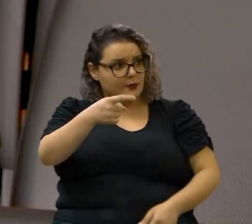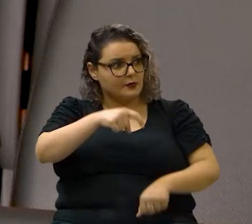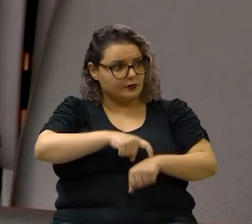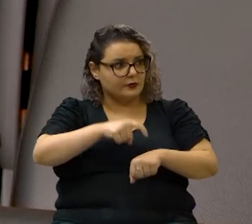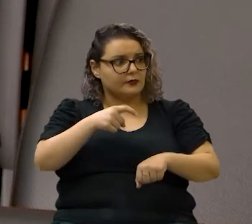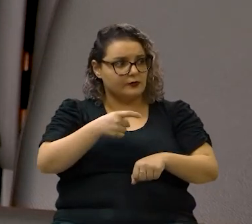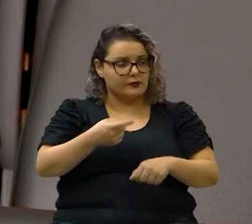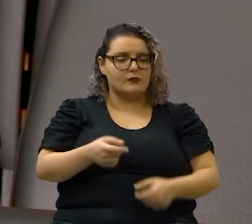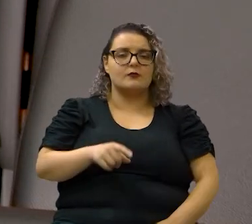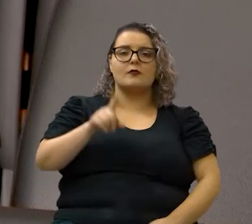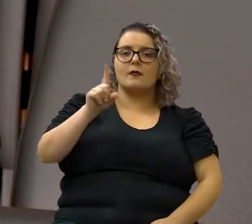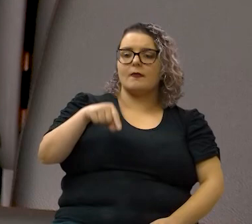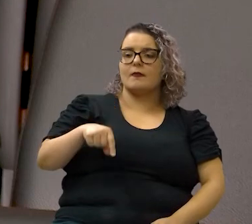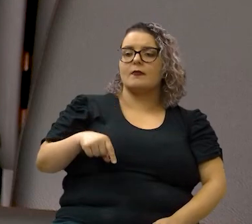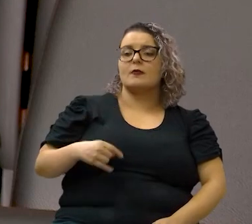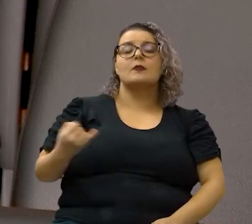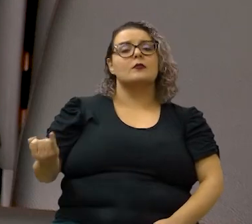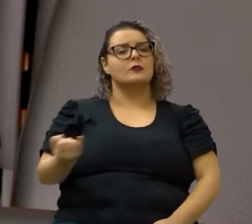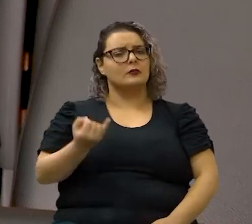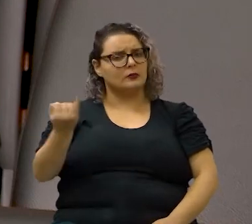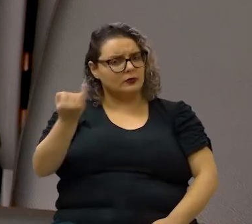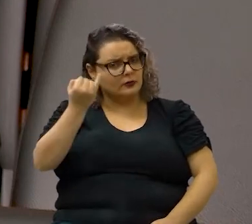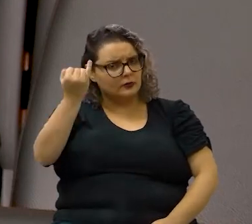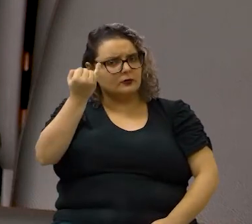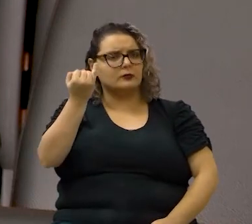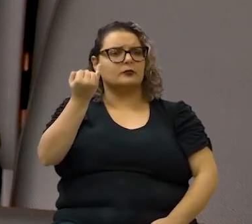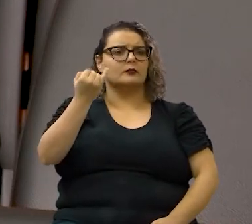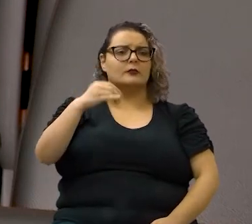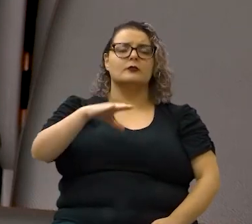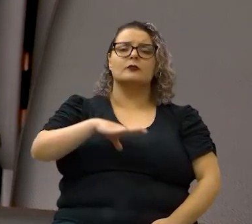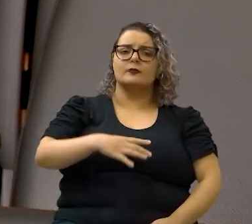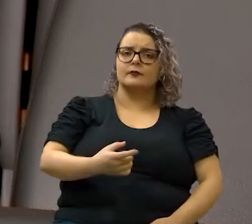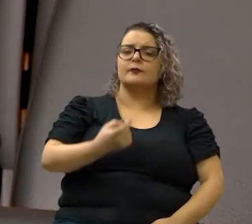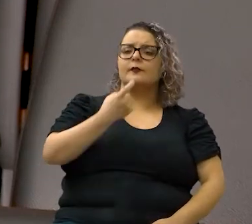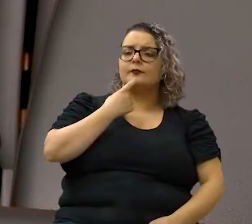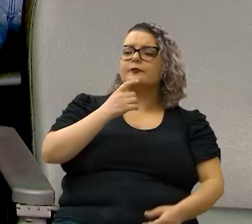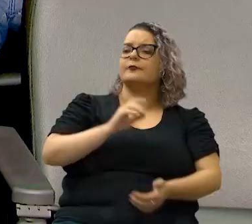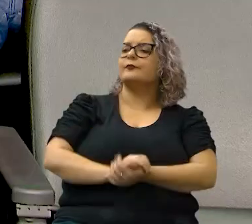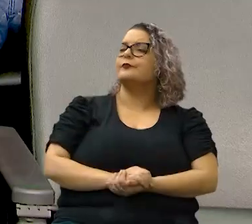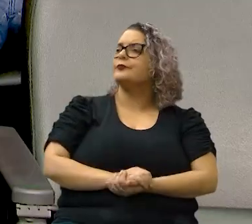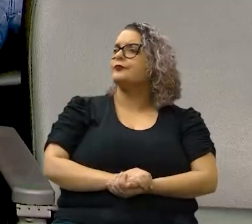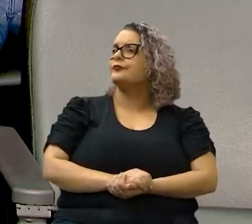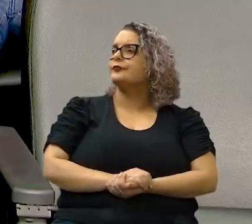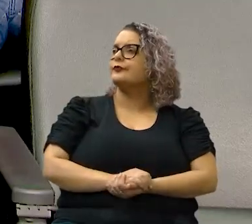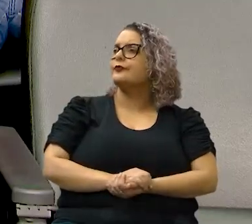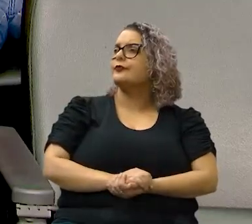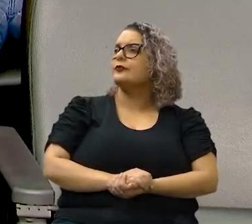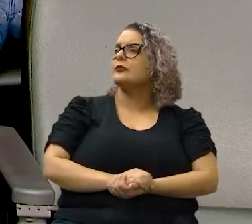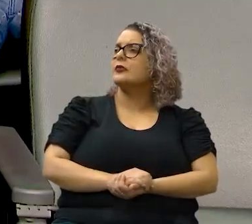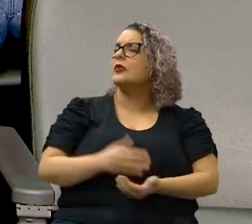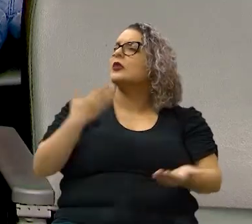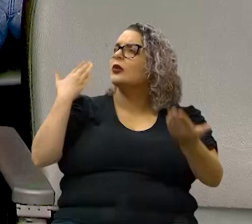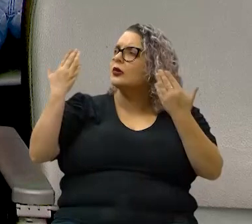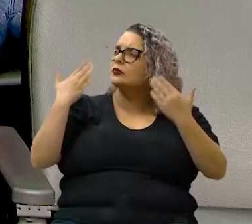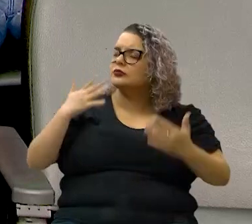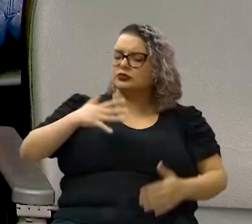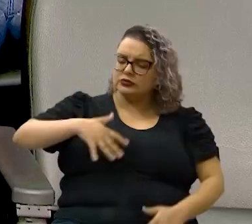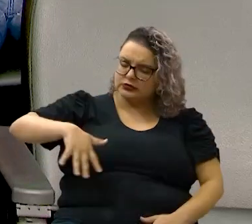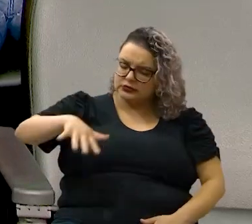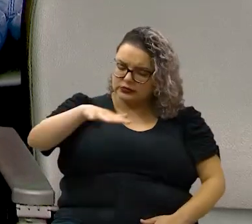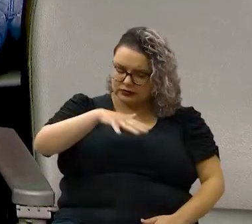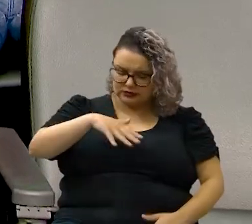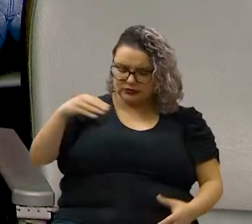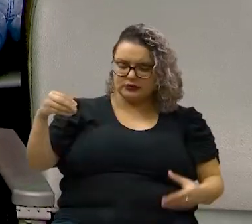próximo período e ela será muito importante para a cidade de Campinas. O psicólogo neste